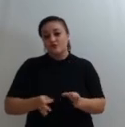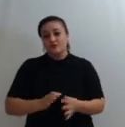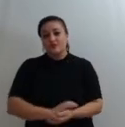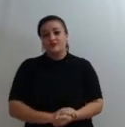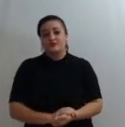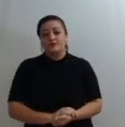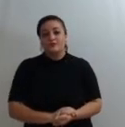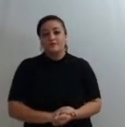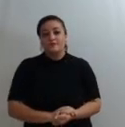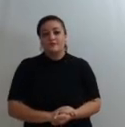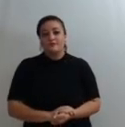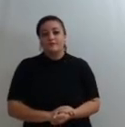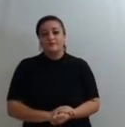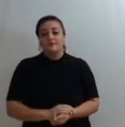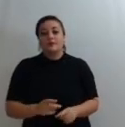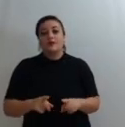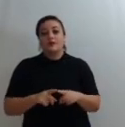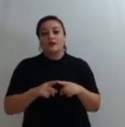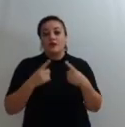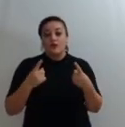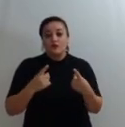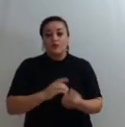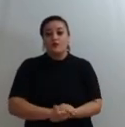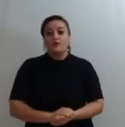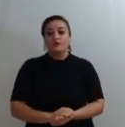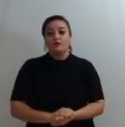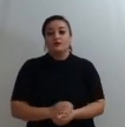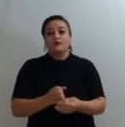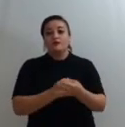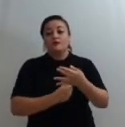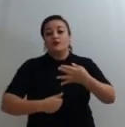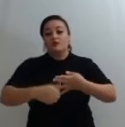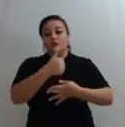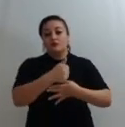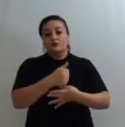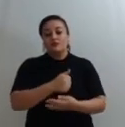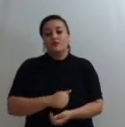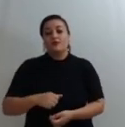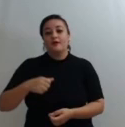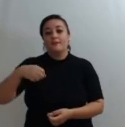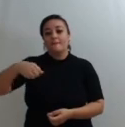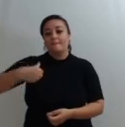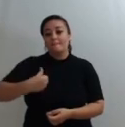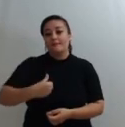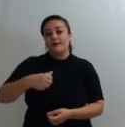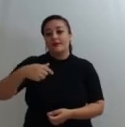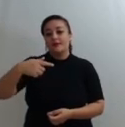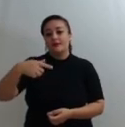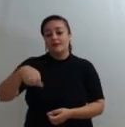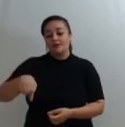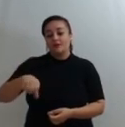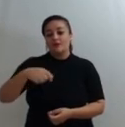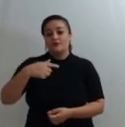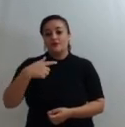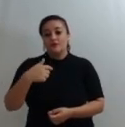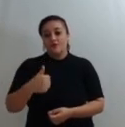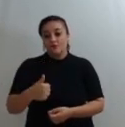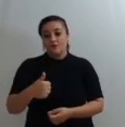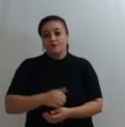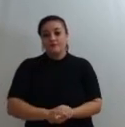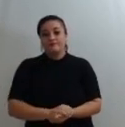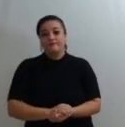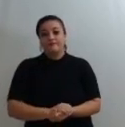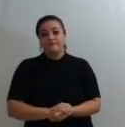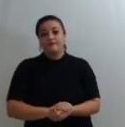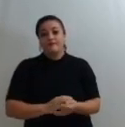o que contraria o disposto na súmula 691, supressão de instância.